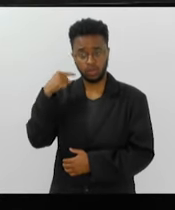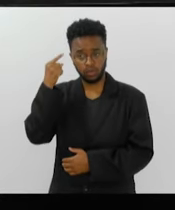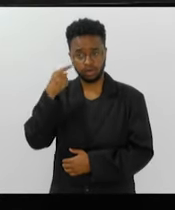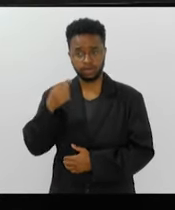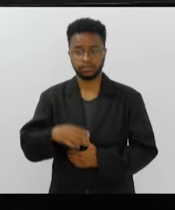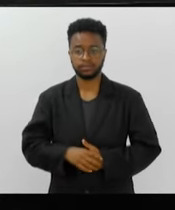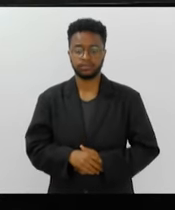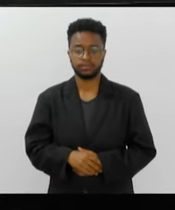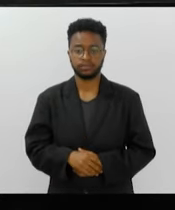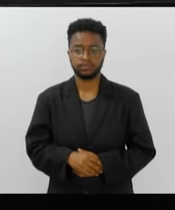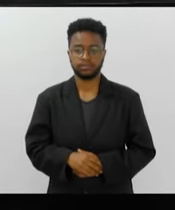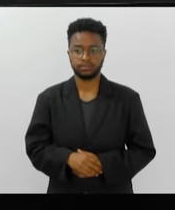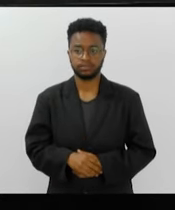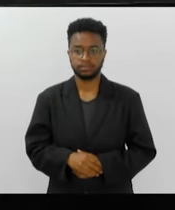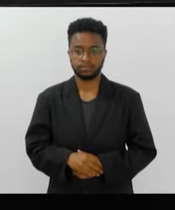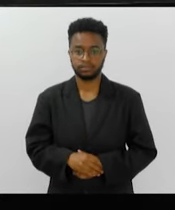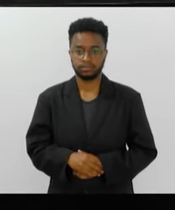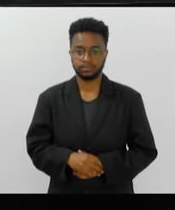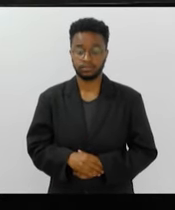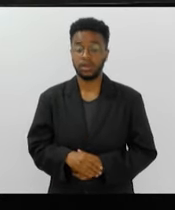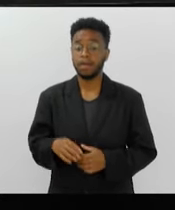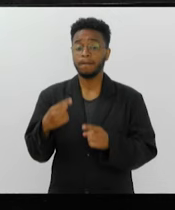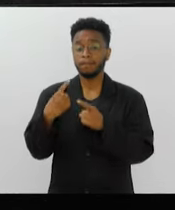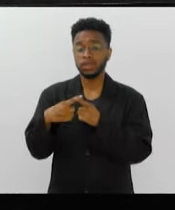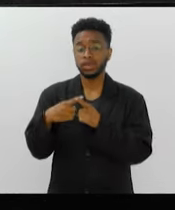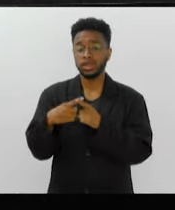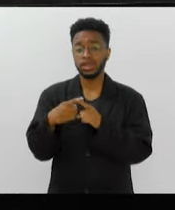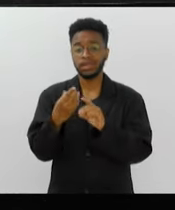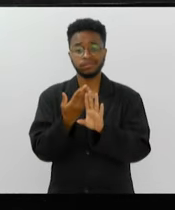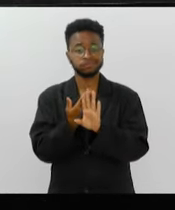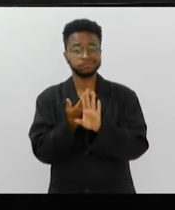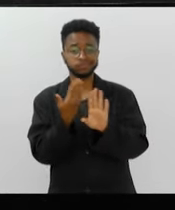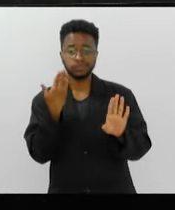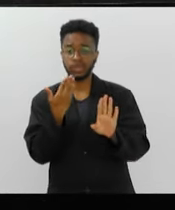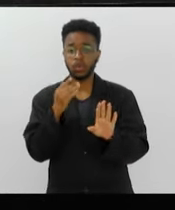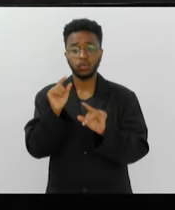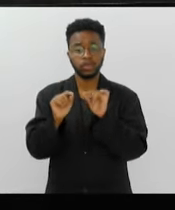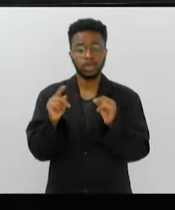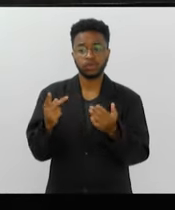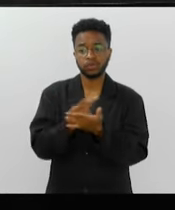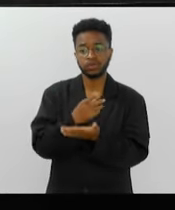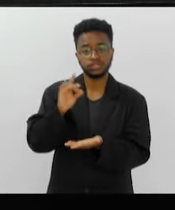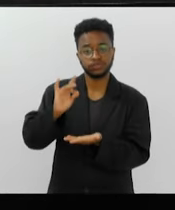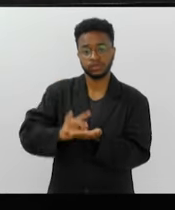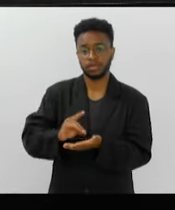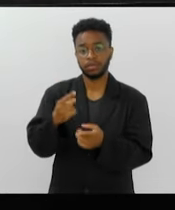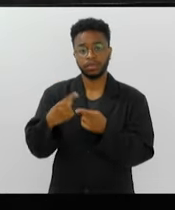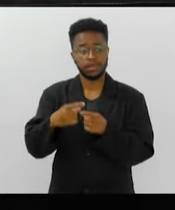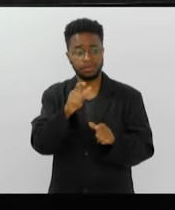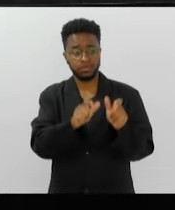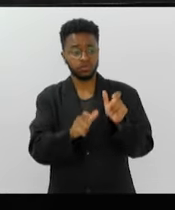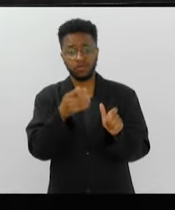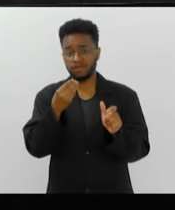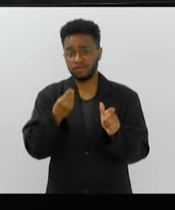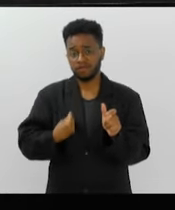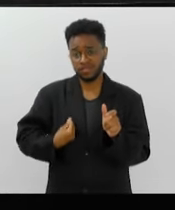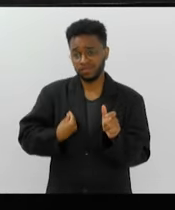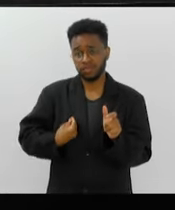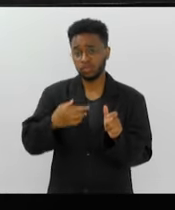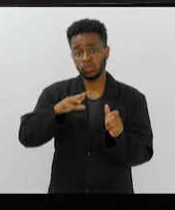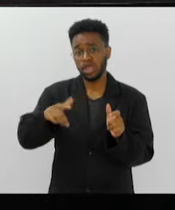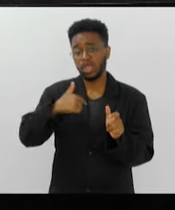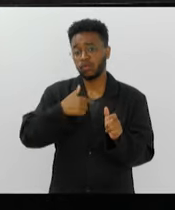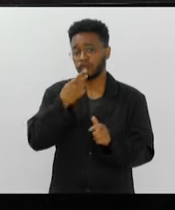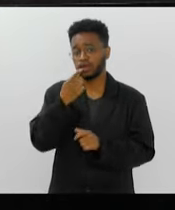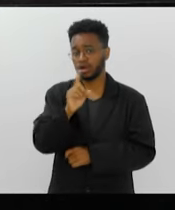louca porque a de um afastamento da realidade que esse que essa que essa galera vive gente aqui não sou eu que tô falando